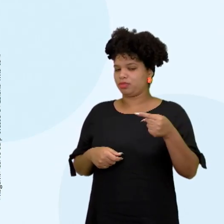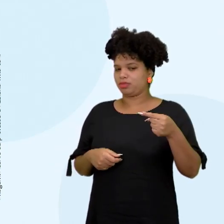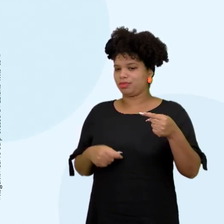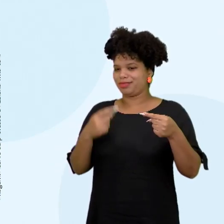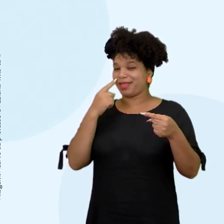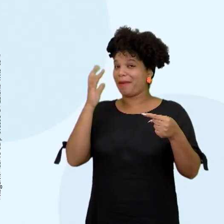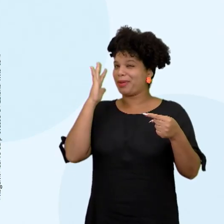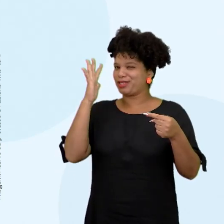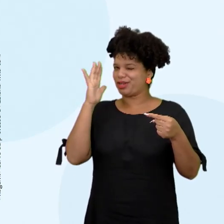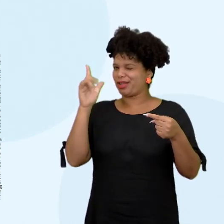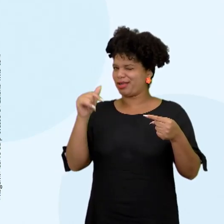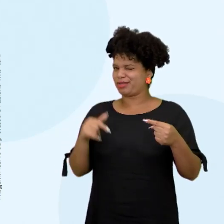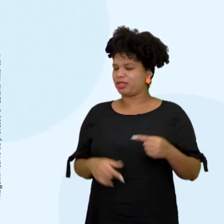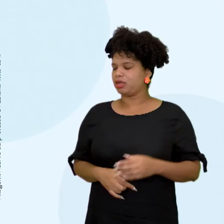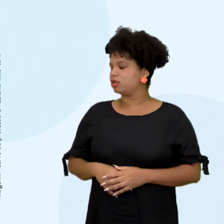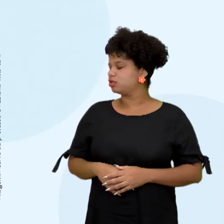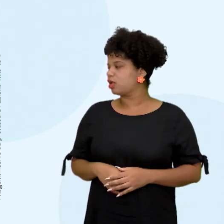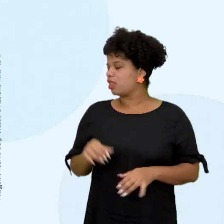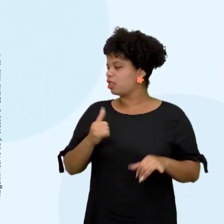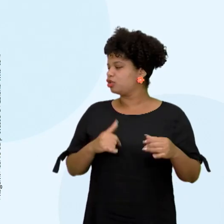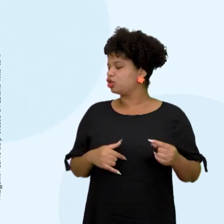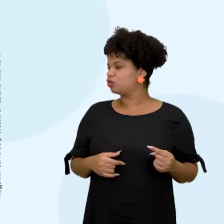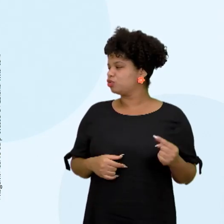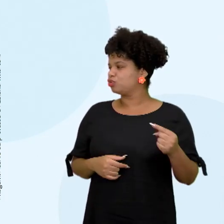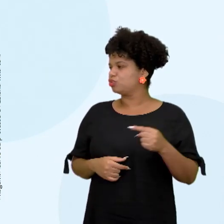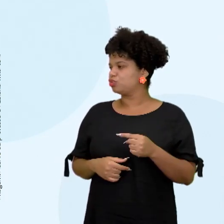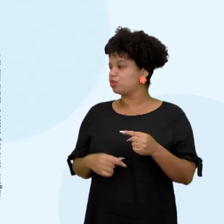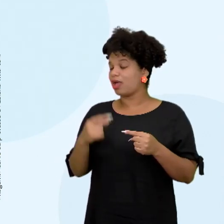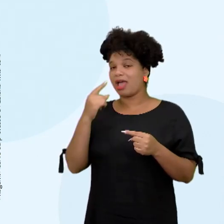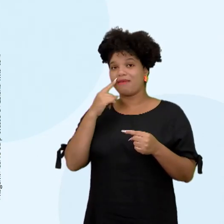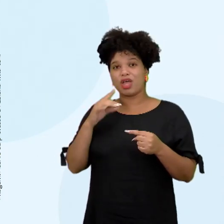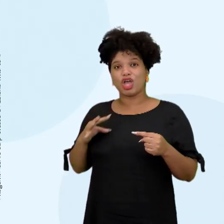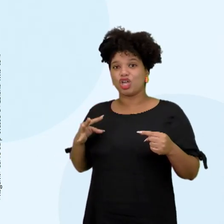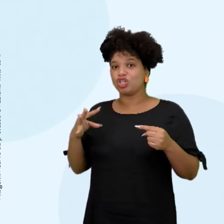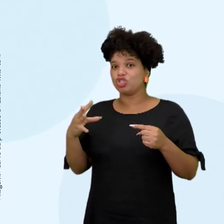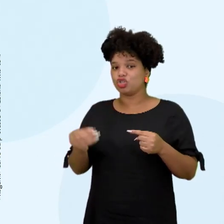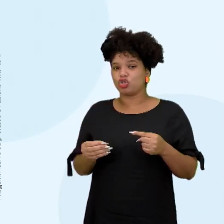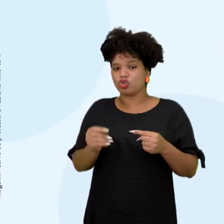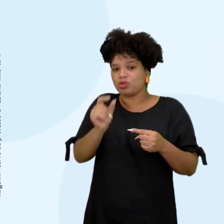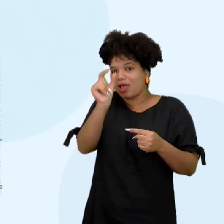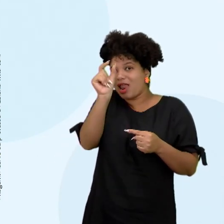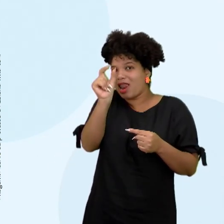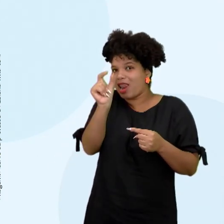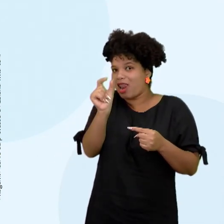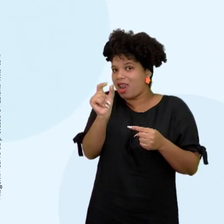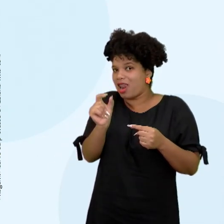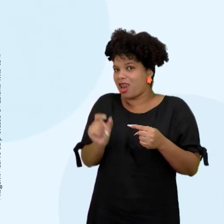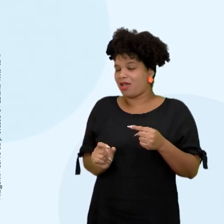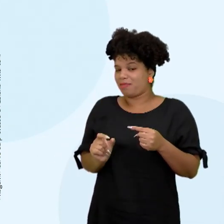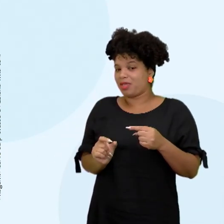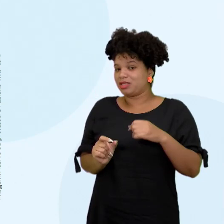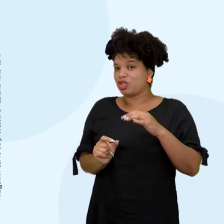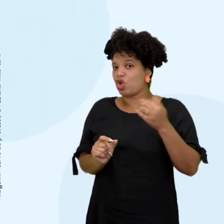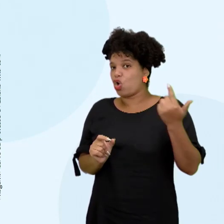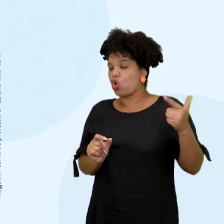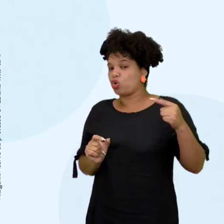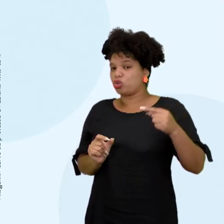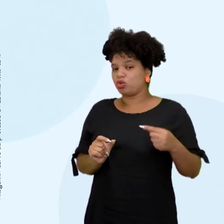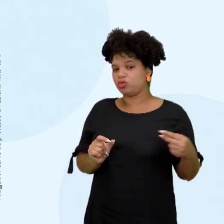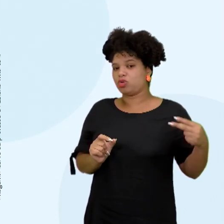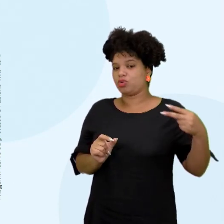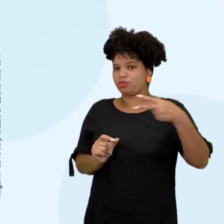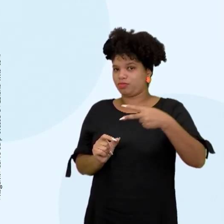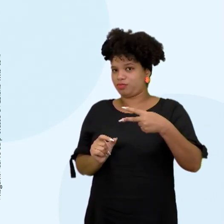dizer que isso aqui é um fio. Essa alimentação, ela vai para todo o circuito que tá nessa linha. Se eu plugo um outro fio